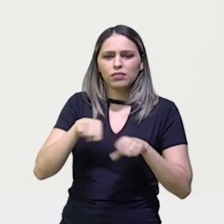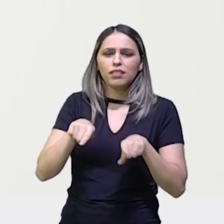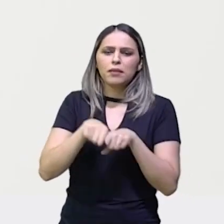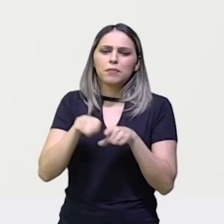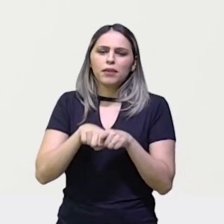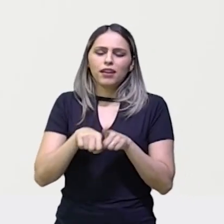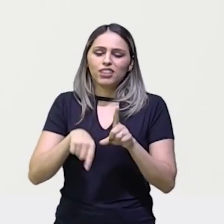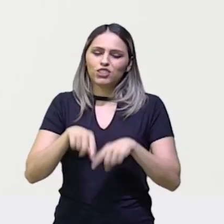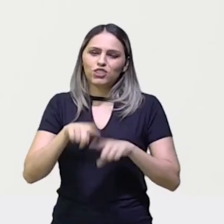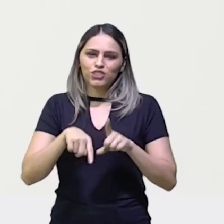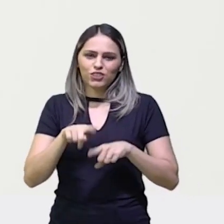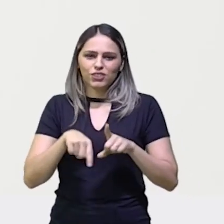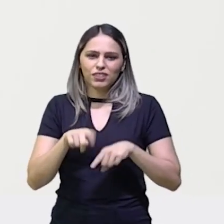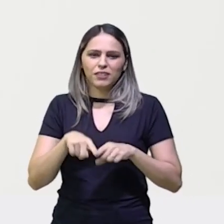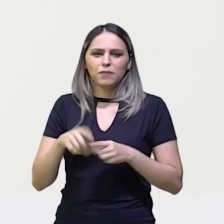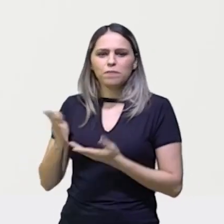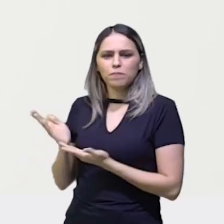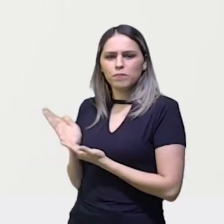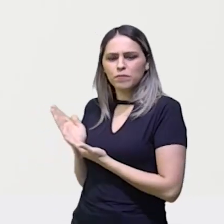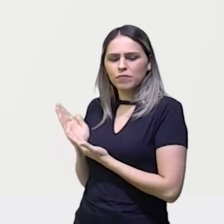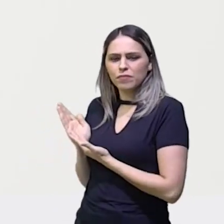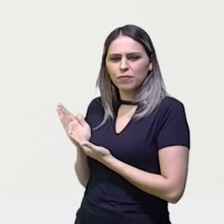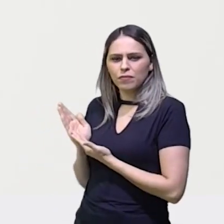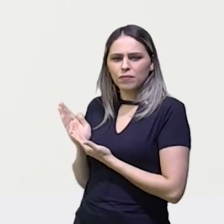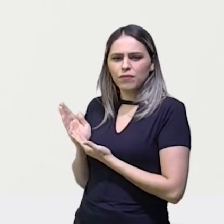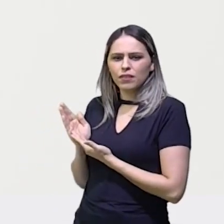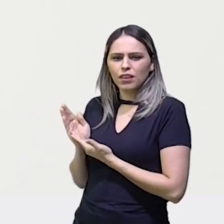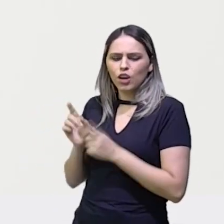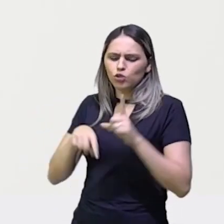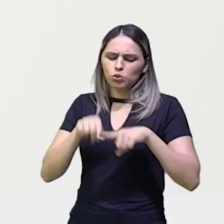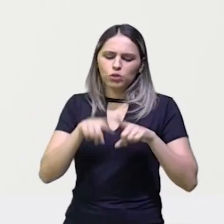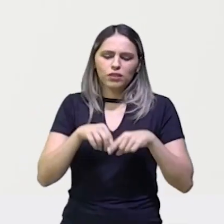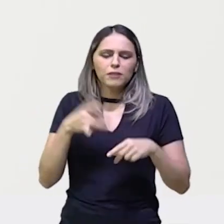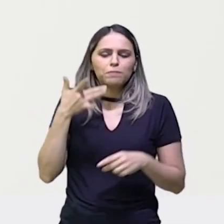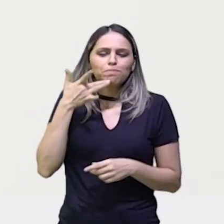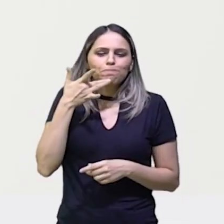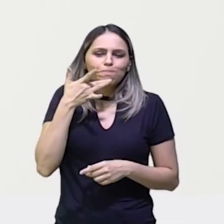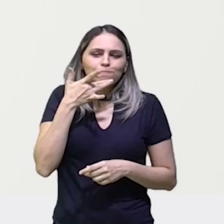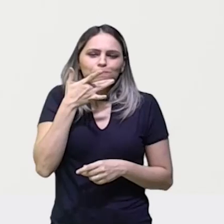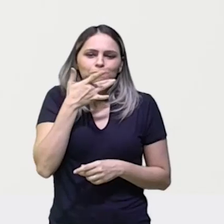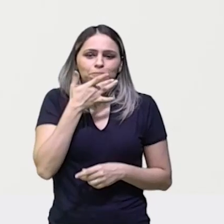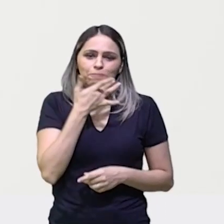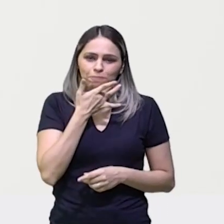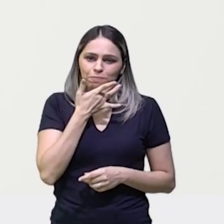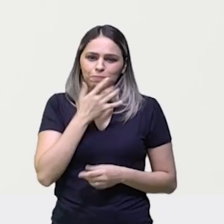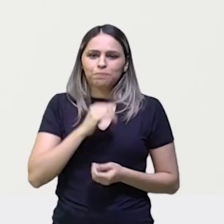chocolate e aqui um chocolate delicioso em formato de